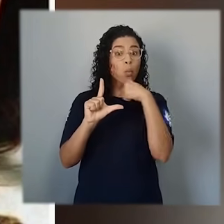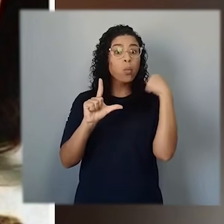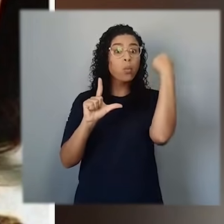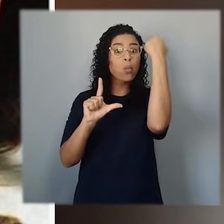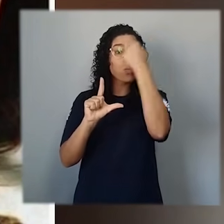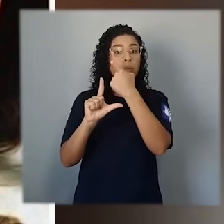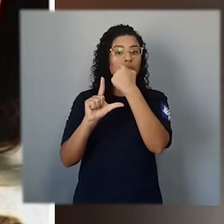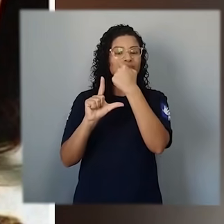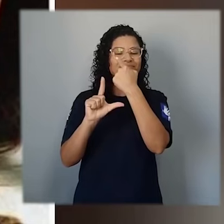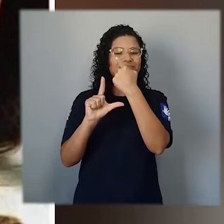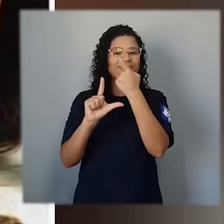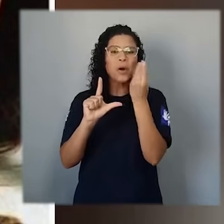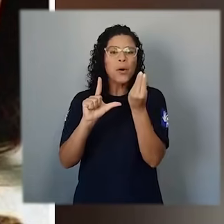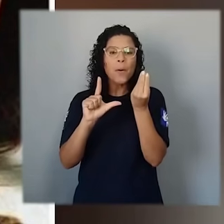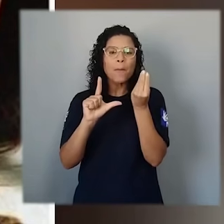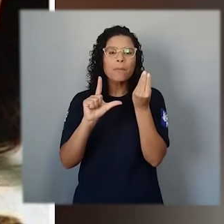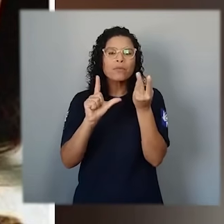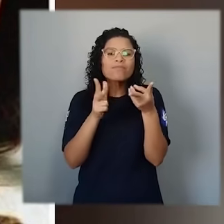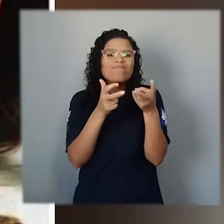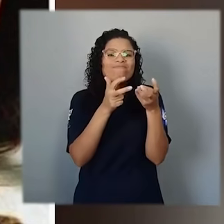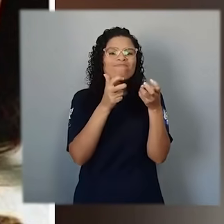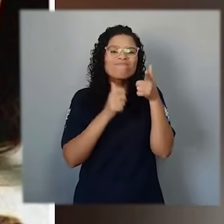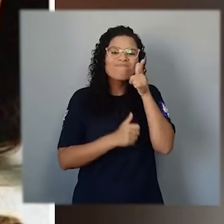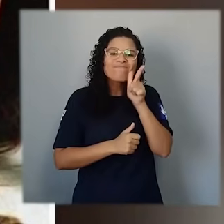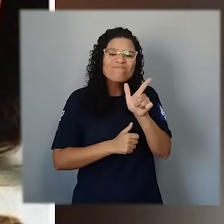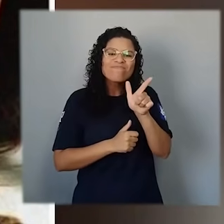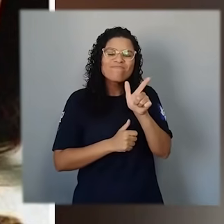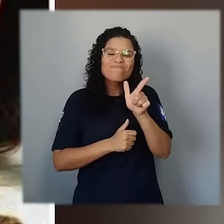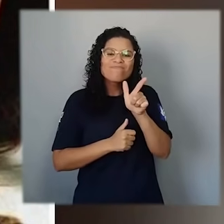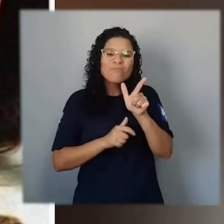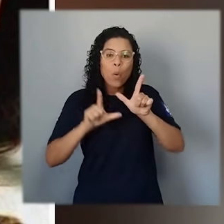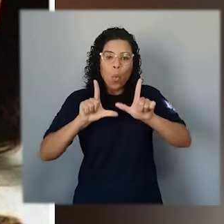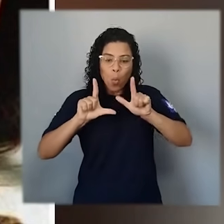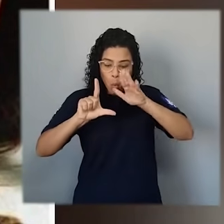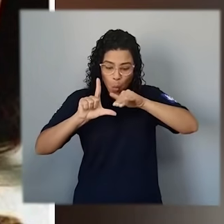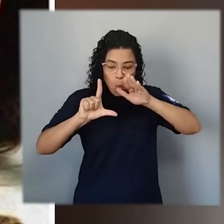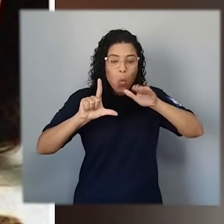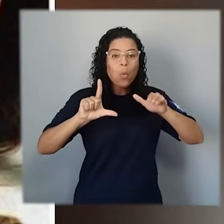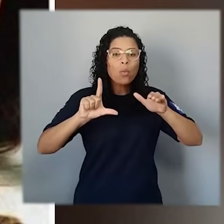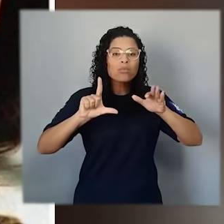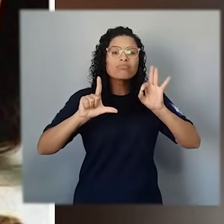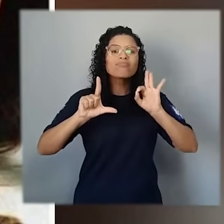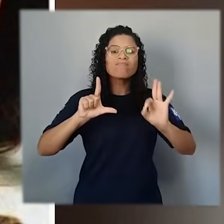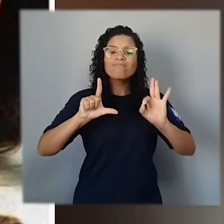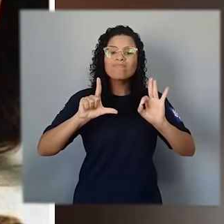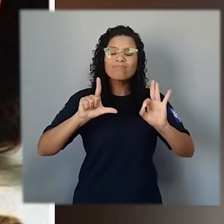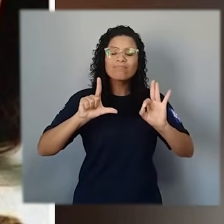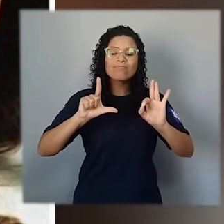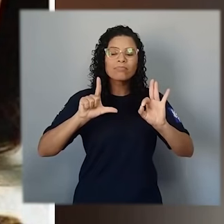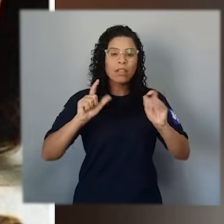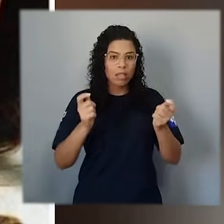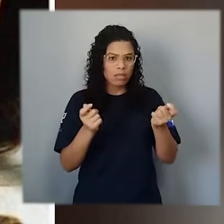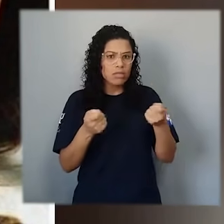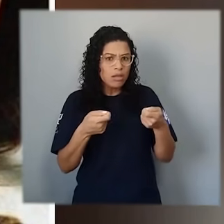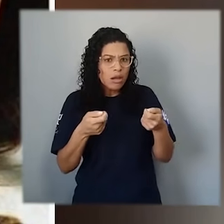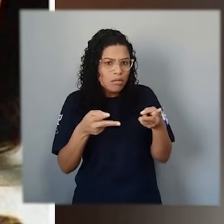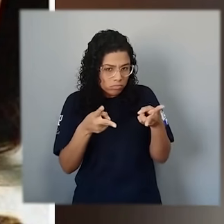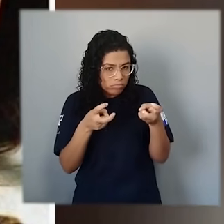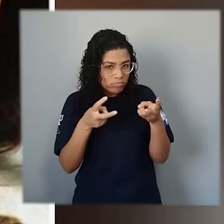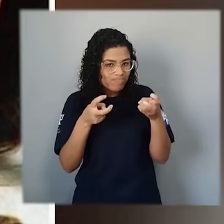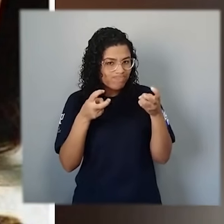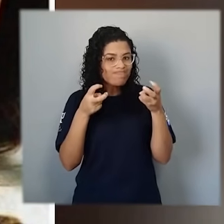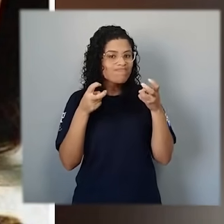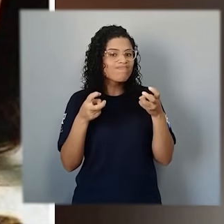rostos. Como vocês percebem essas obras, essas imagens? Dá para